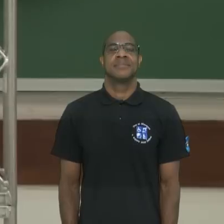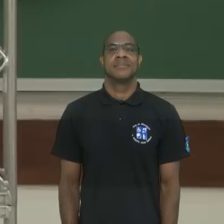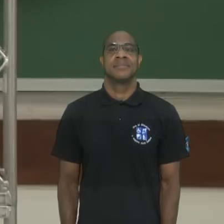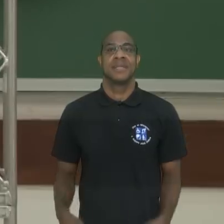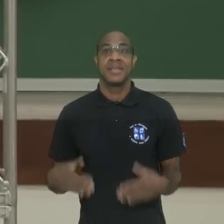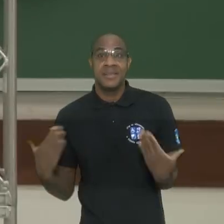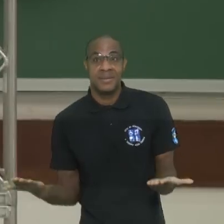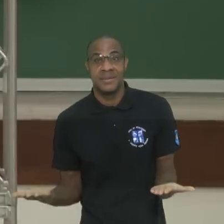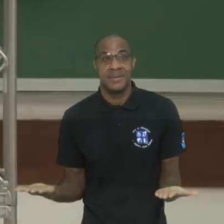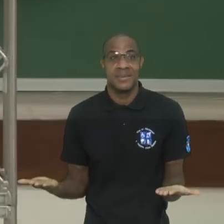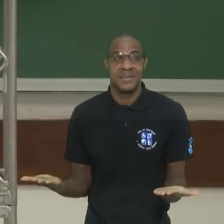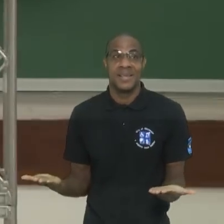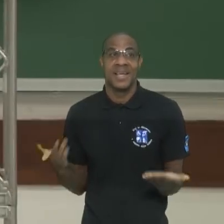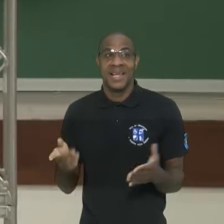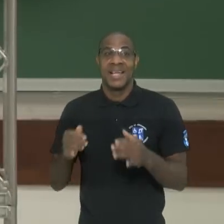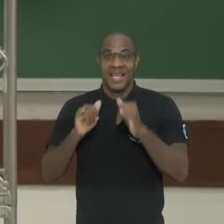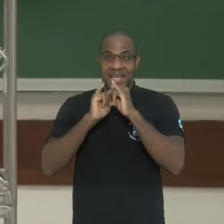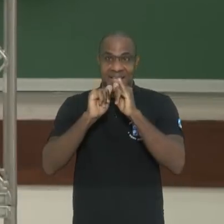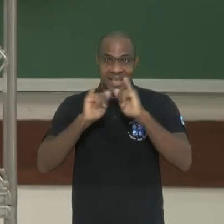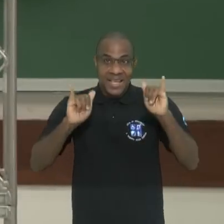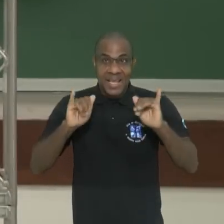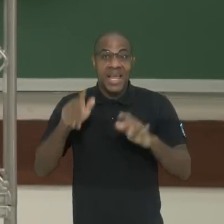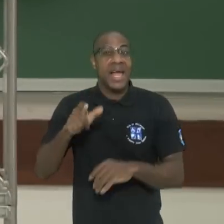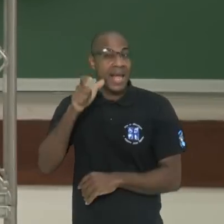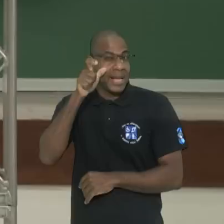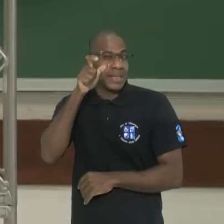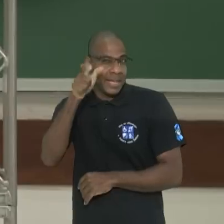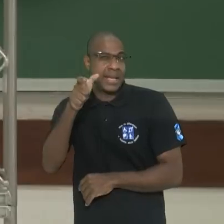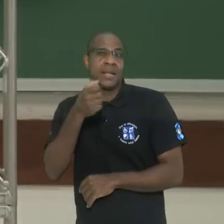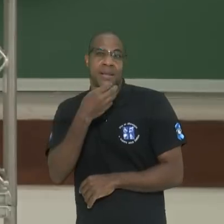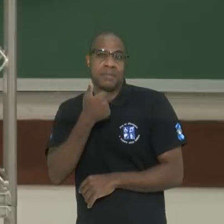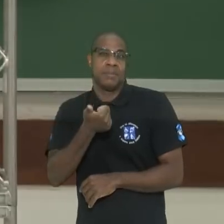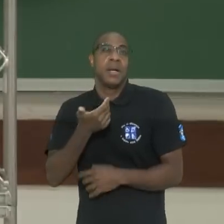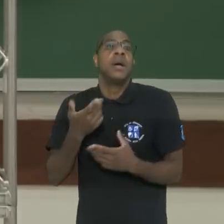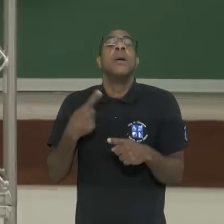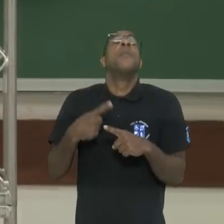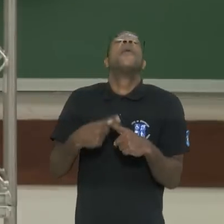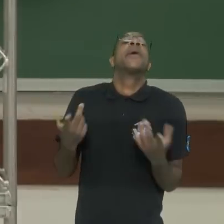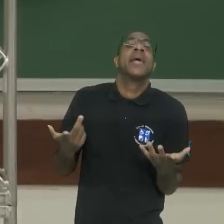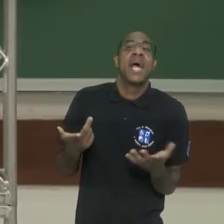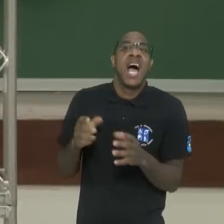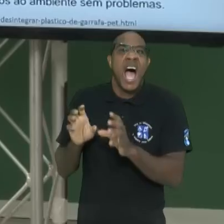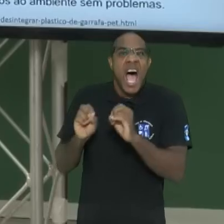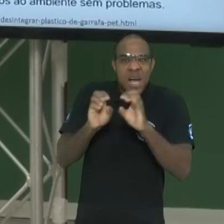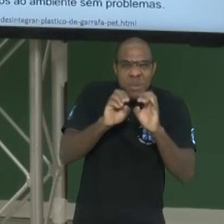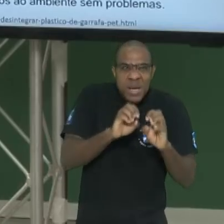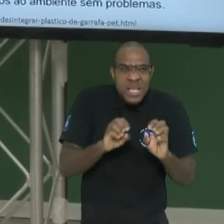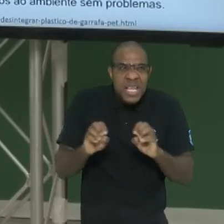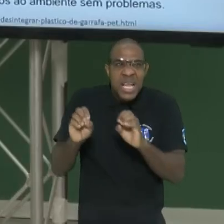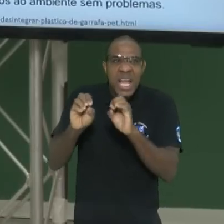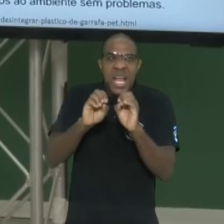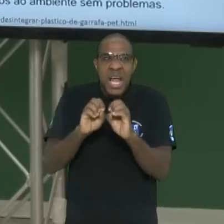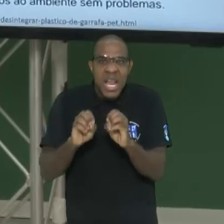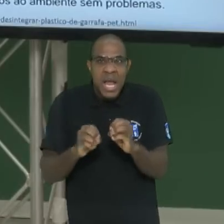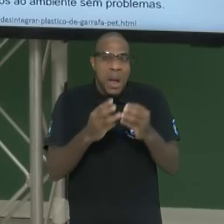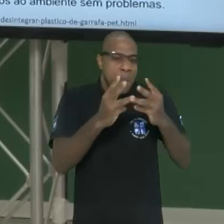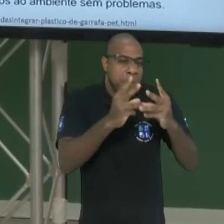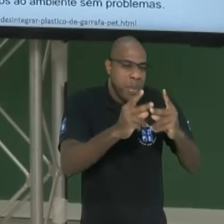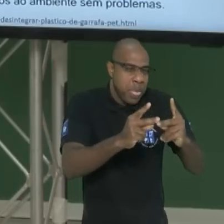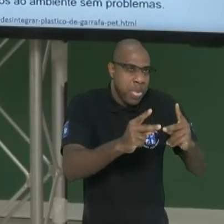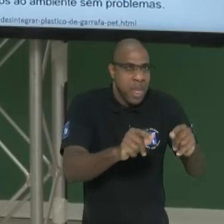Então, pessoal, essa notícia é interessantíssima por quê? Porque, na verdade, as bactérias decompõem naturalmente a